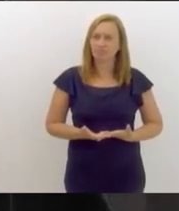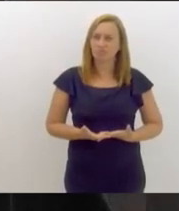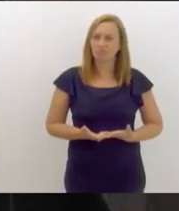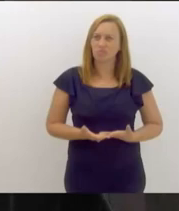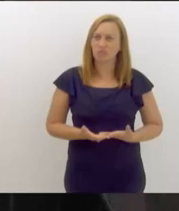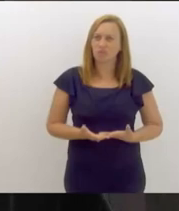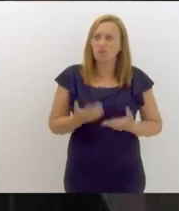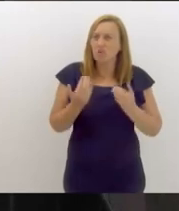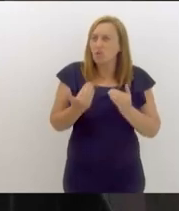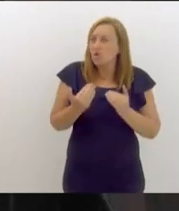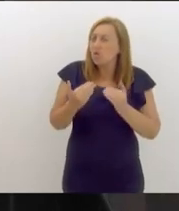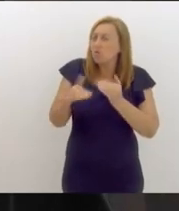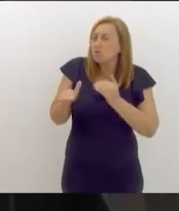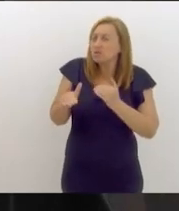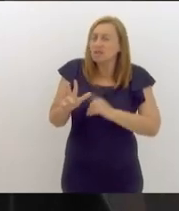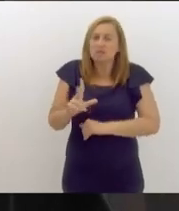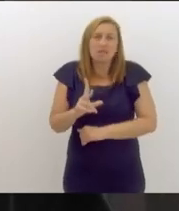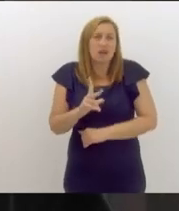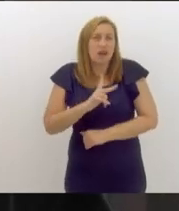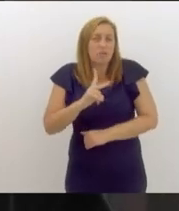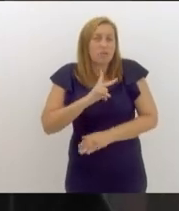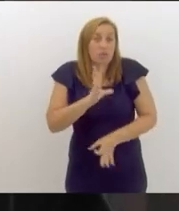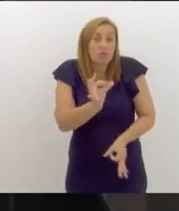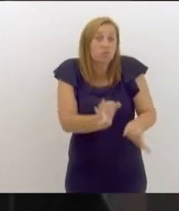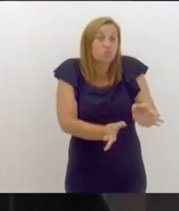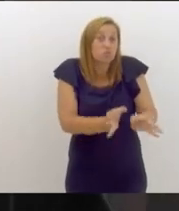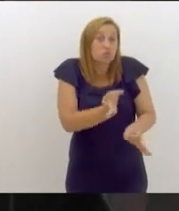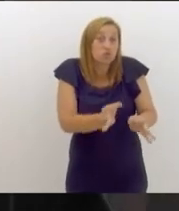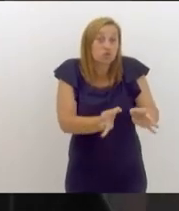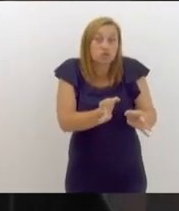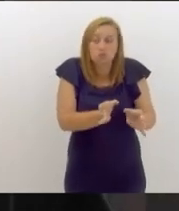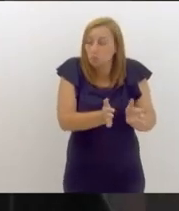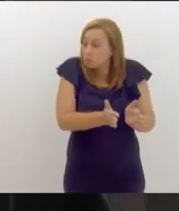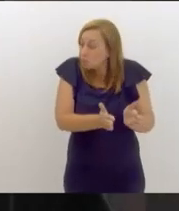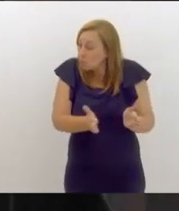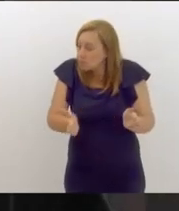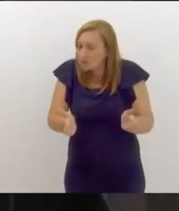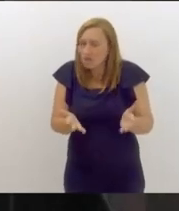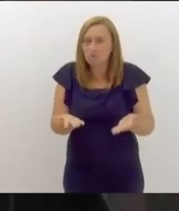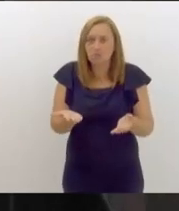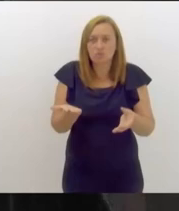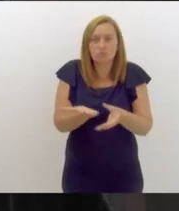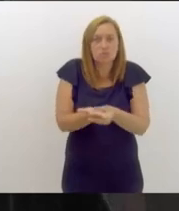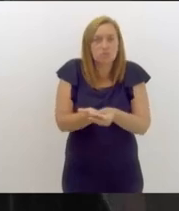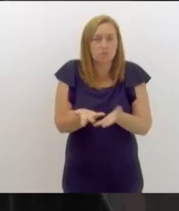contrariando a própria Justiça o processo judiciário